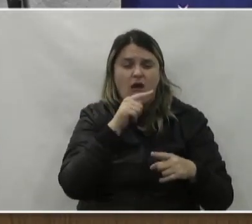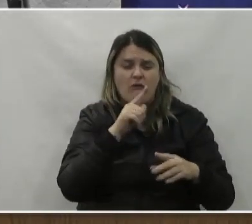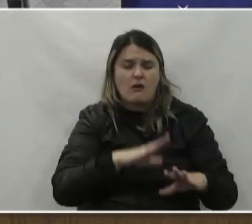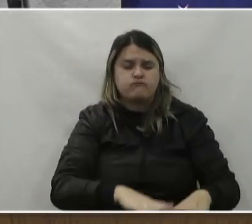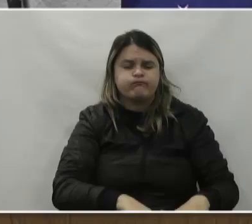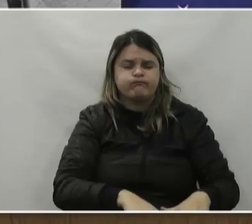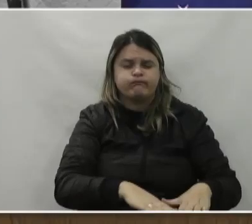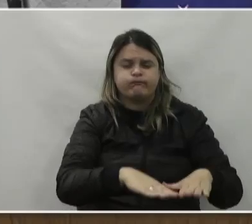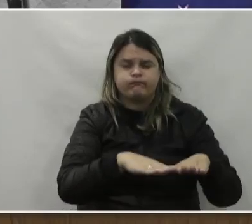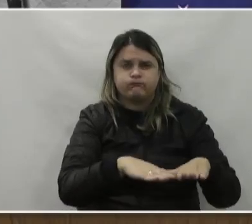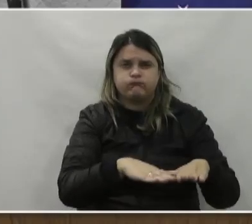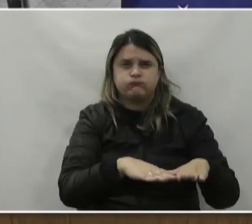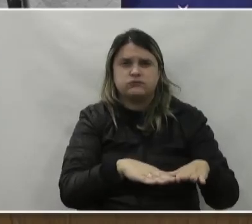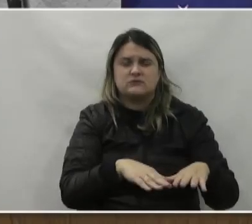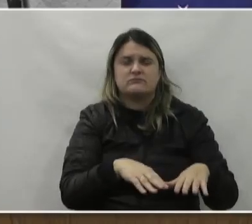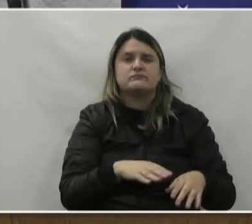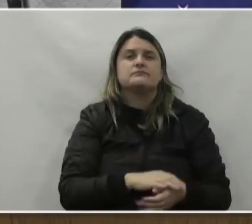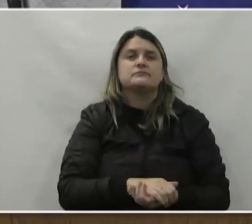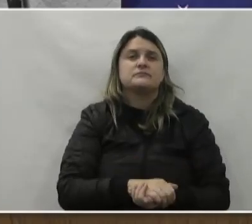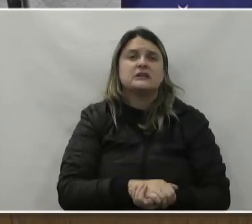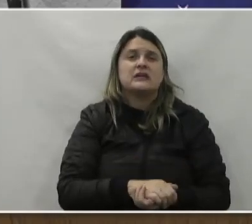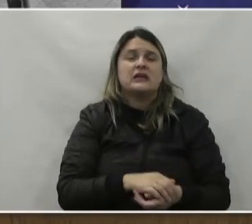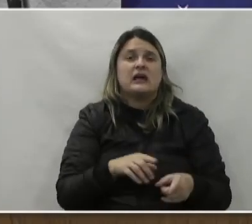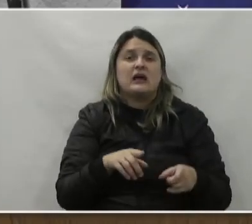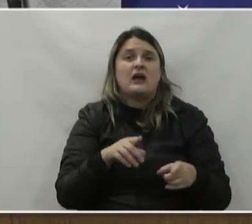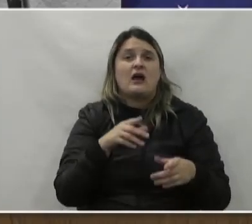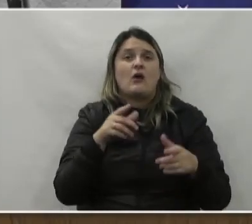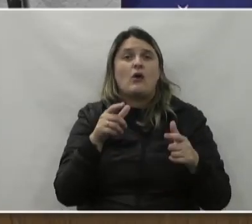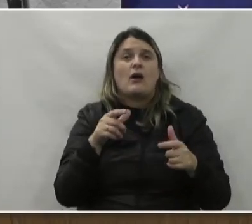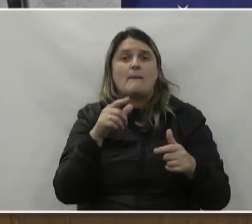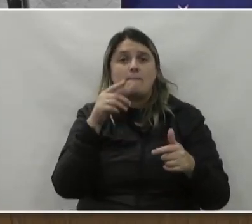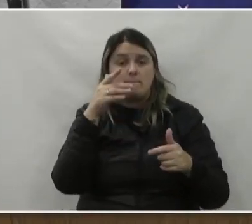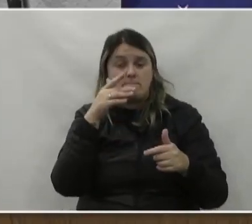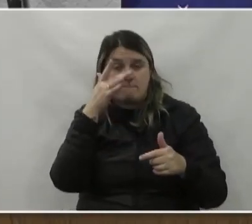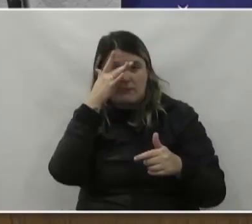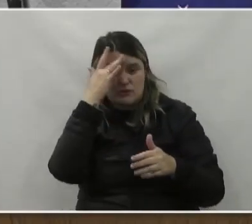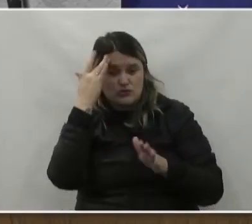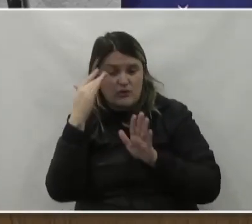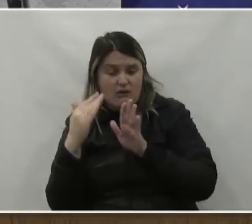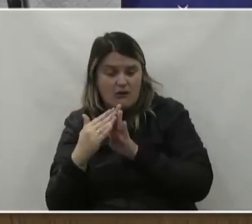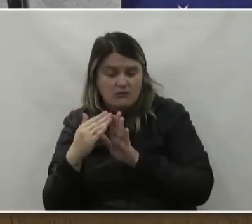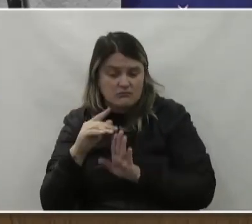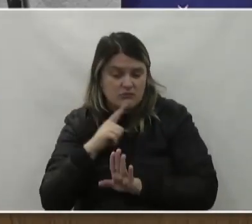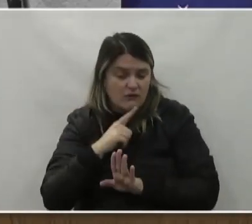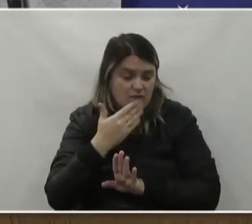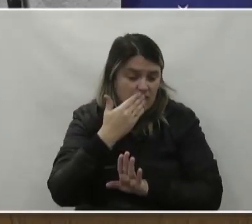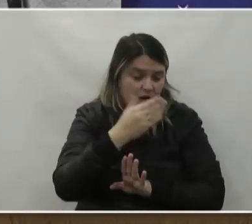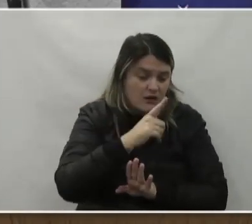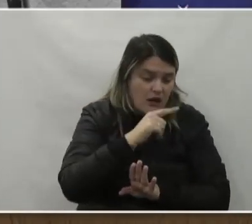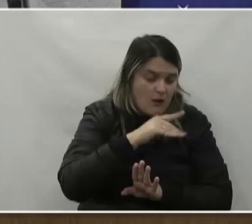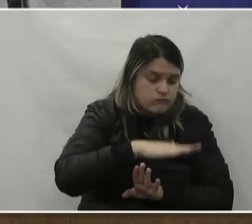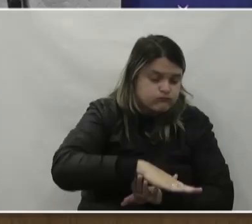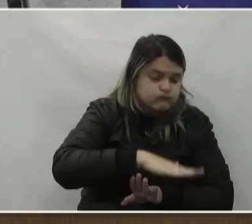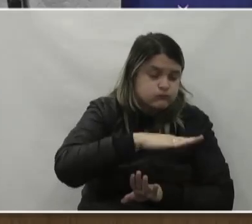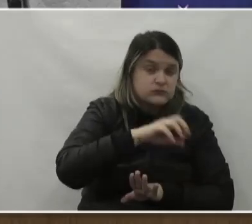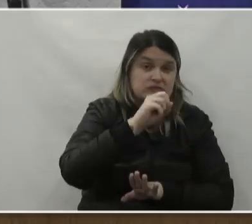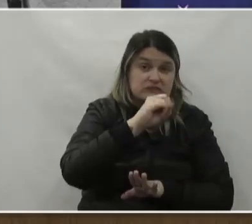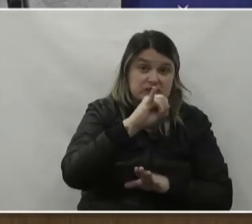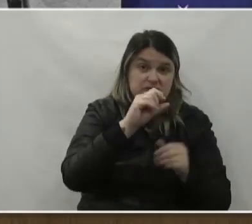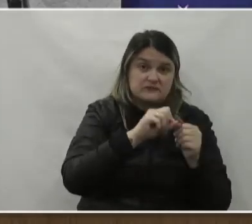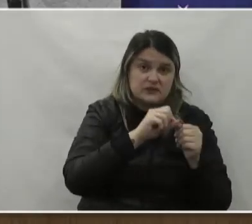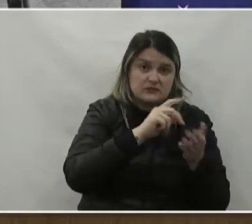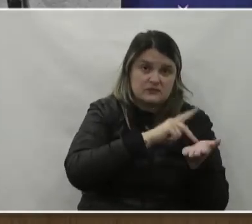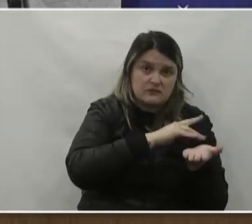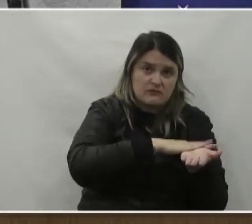entre a via e a entrada que dão acesso às casas. A pavimentação proporcionará